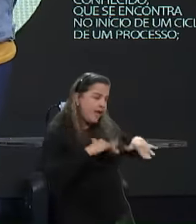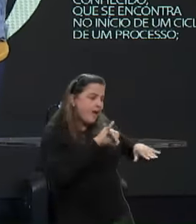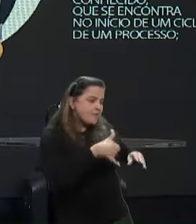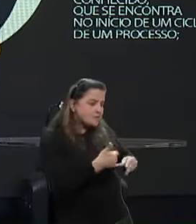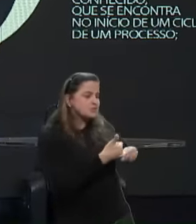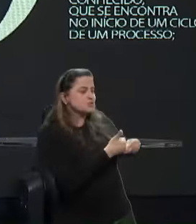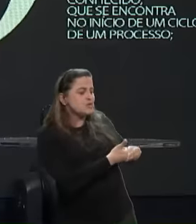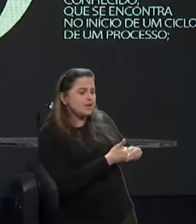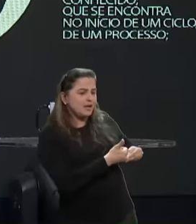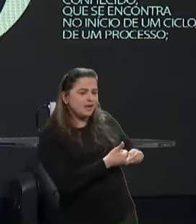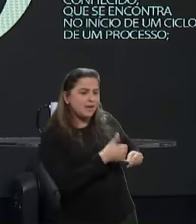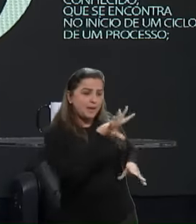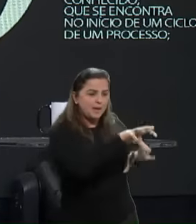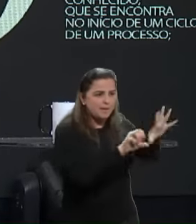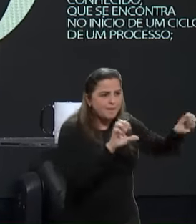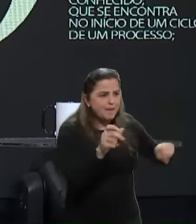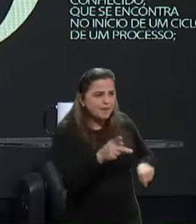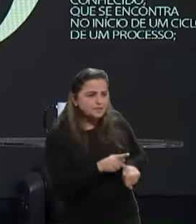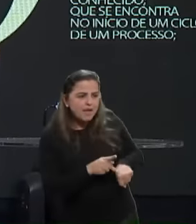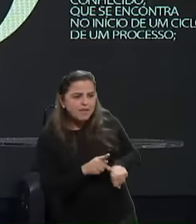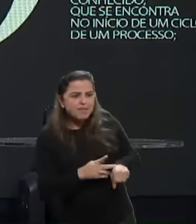Josué.